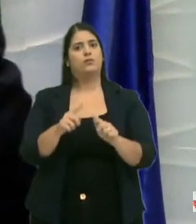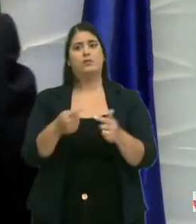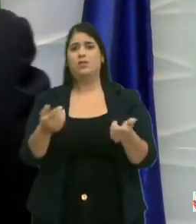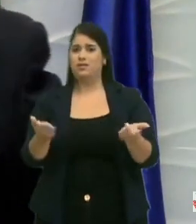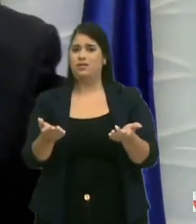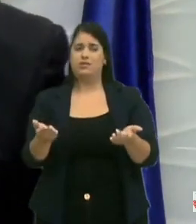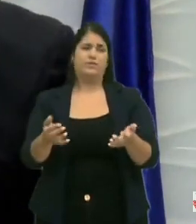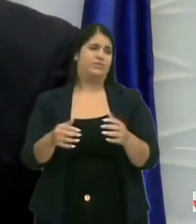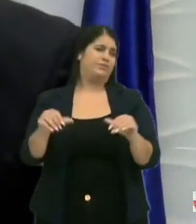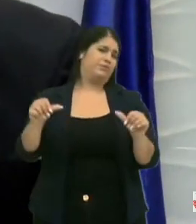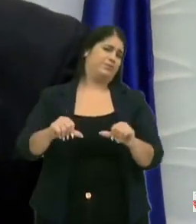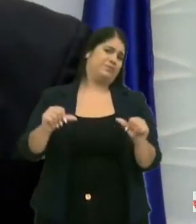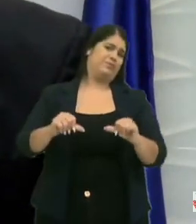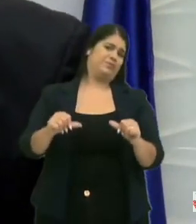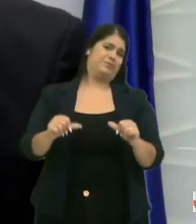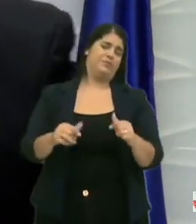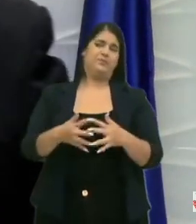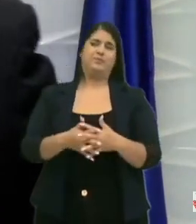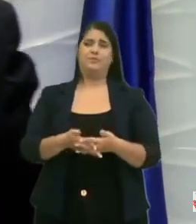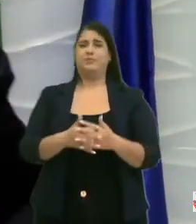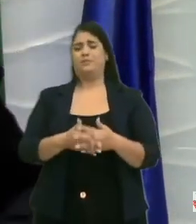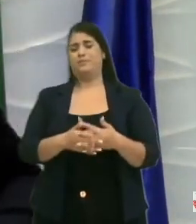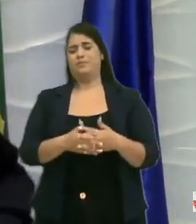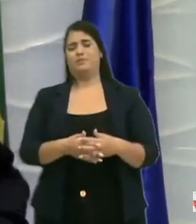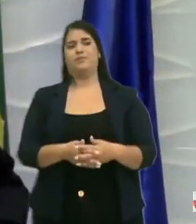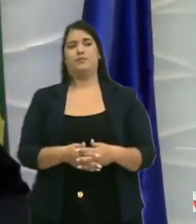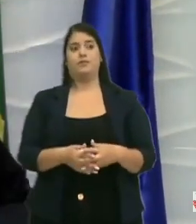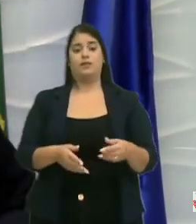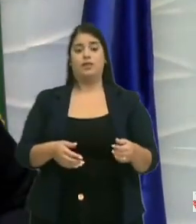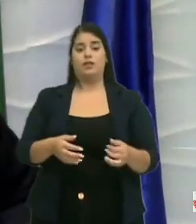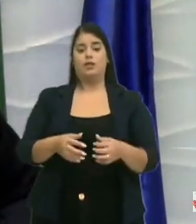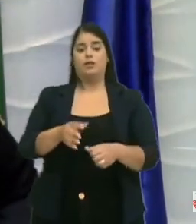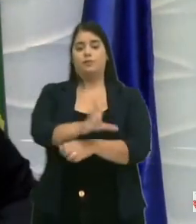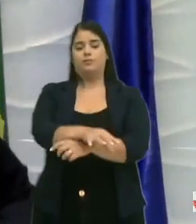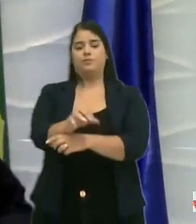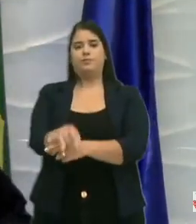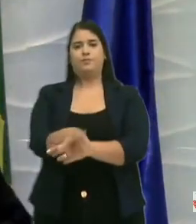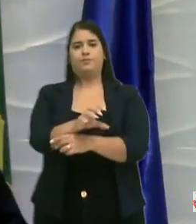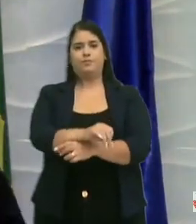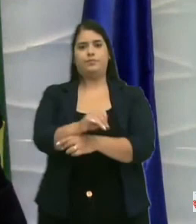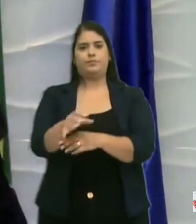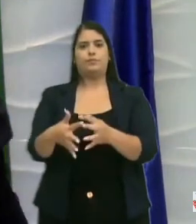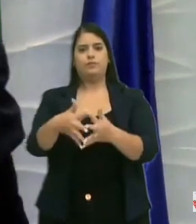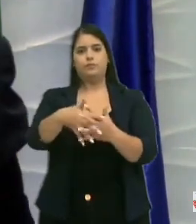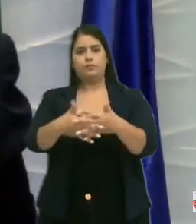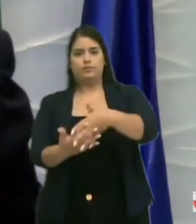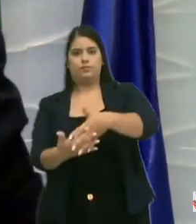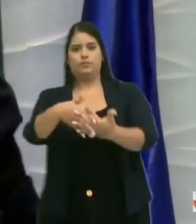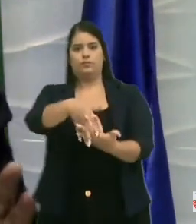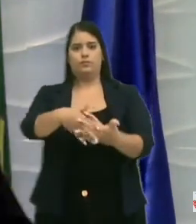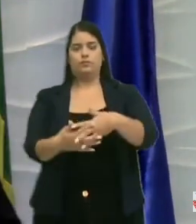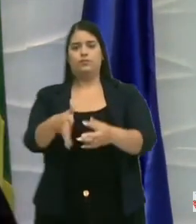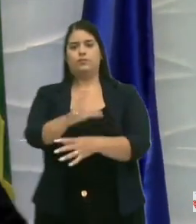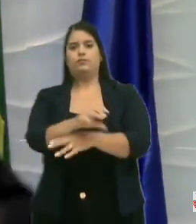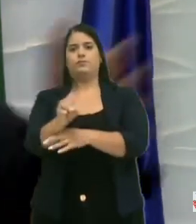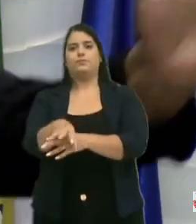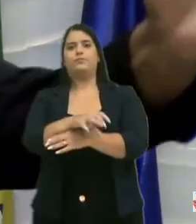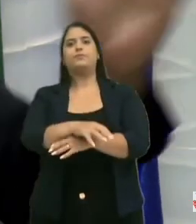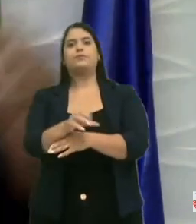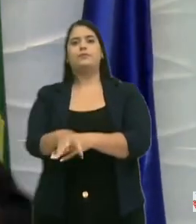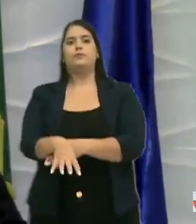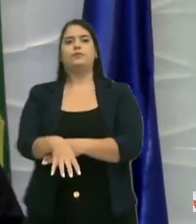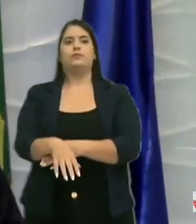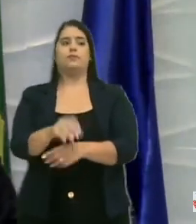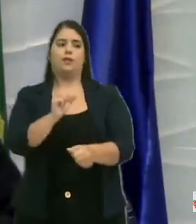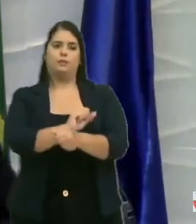Inventaram de passar a mala. Quando chegou na entrada de Dona Quintera Bello, que dá acesso ao outro ponto, parou. Para lá